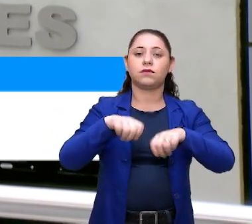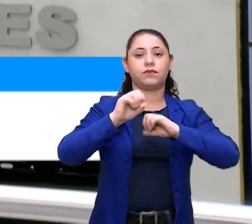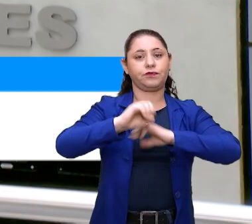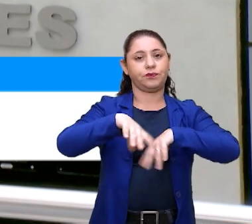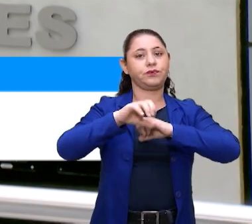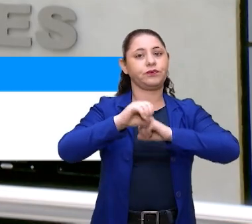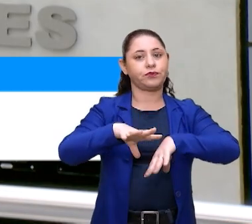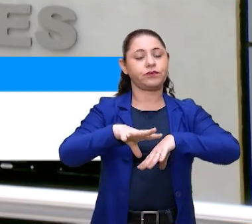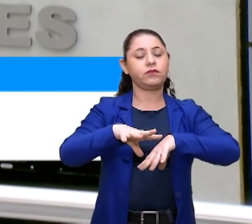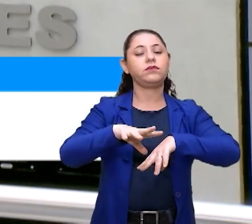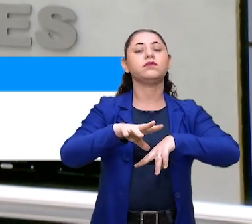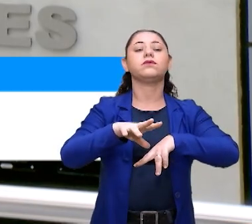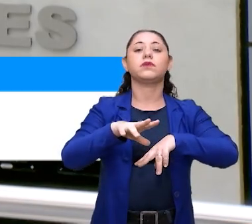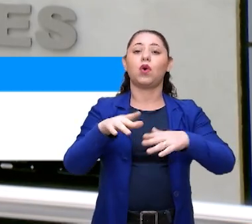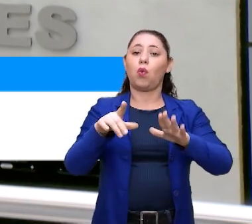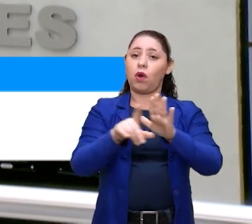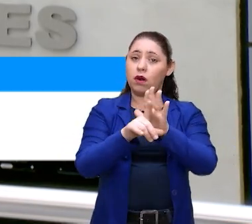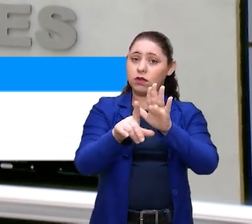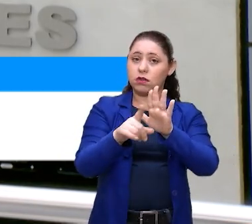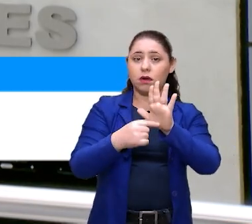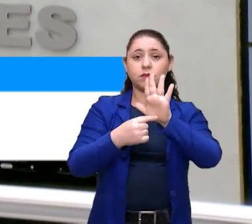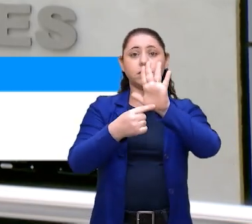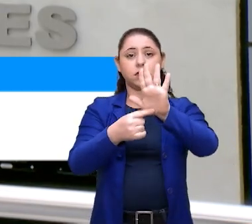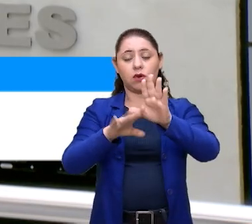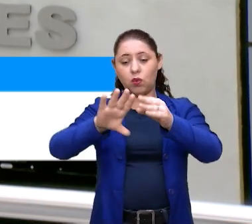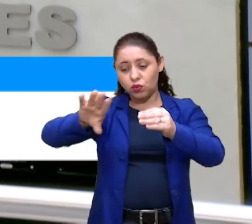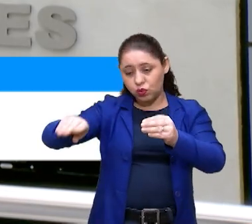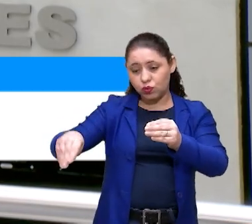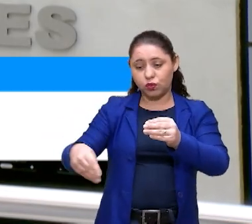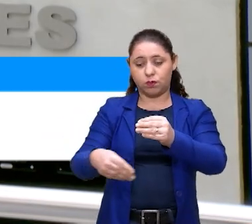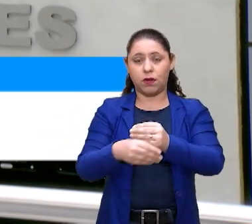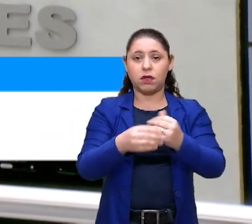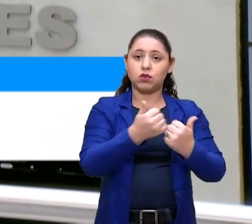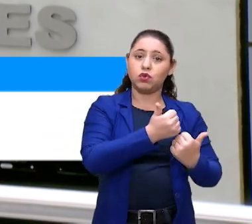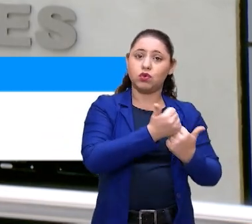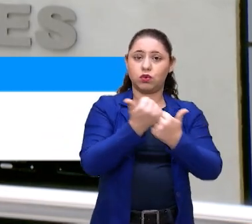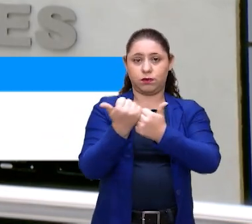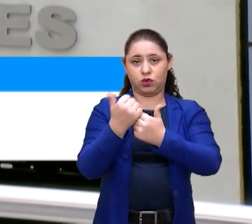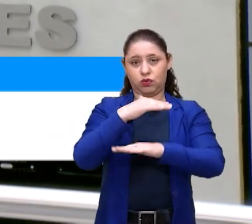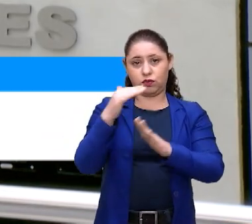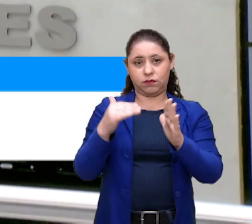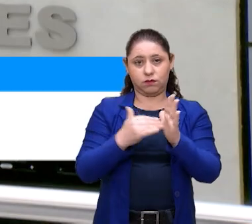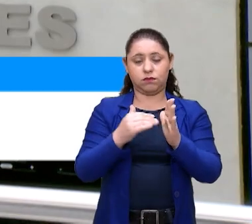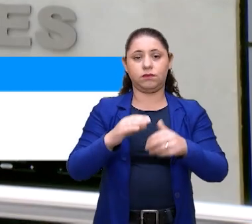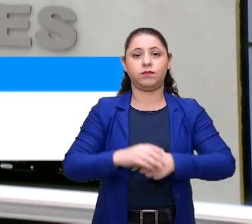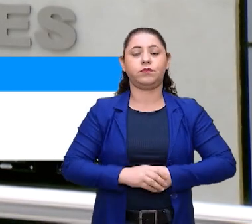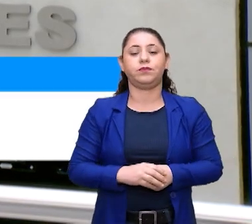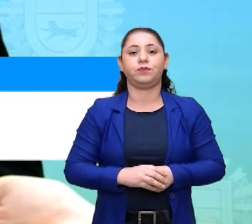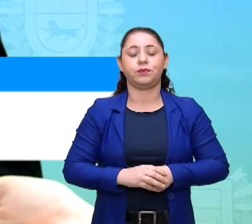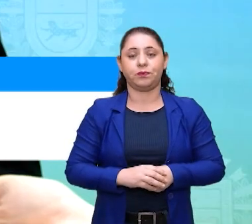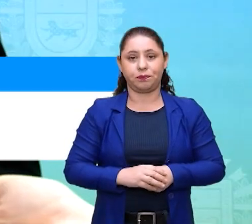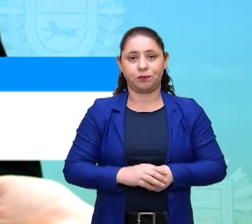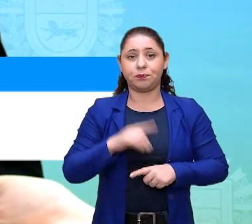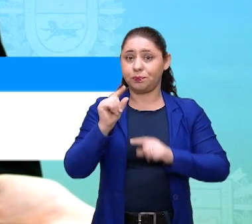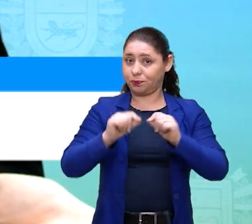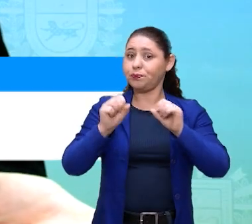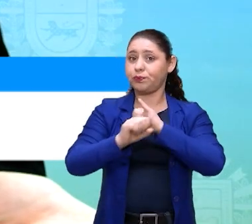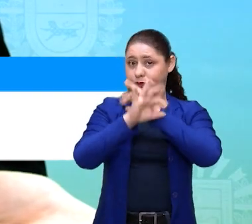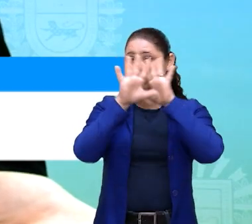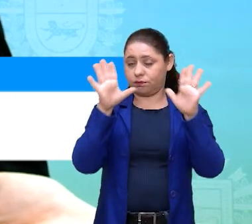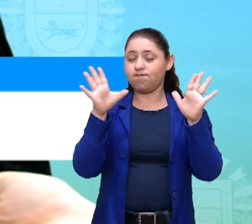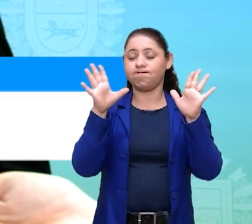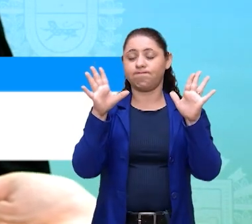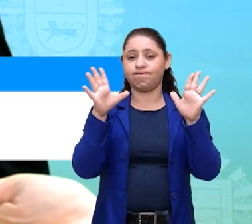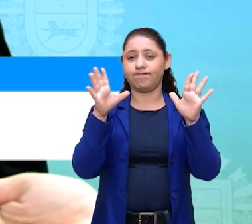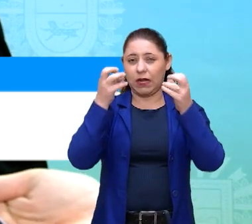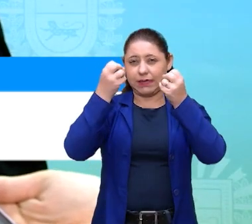ensino público de excelência. O Legislativo apresentou uma emenda substitutiva integral. Para deixar bastante